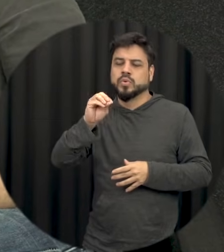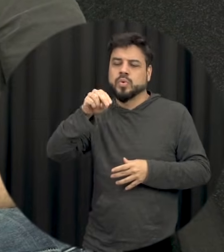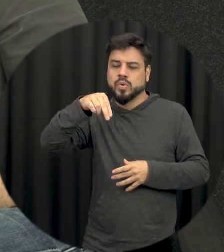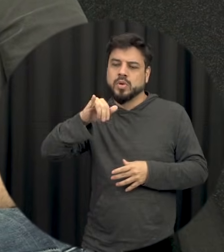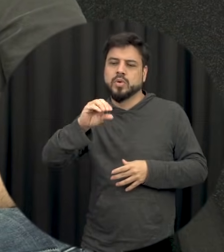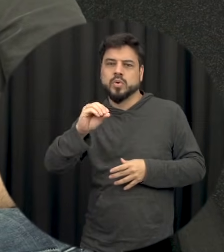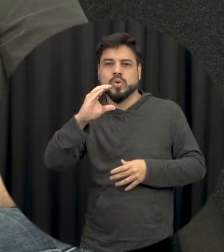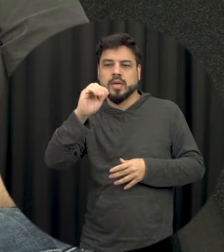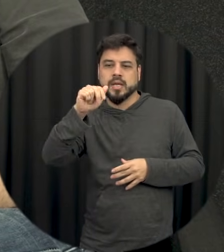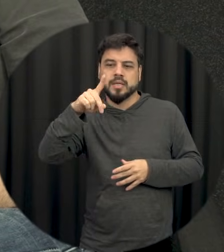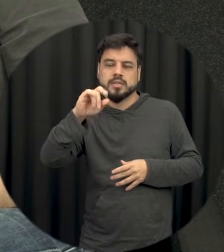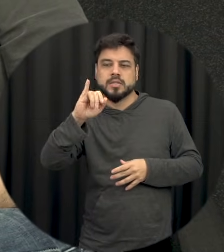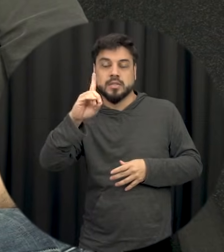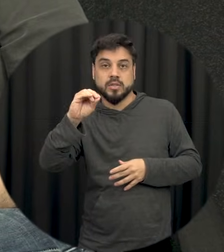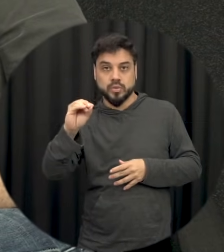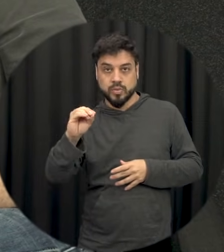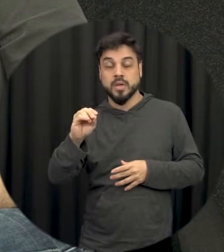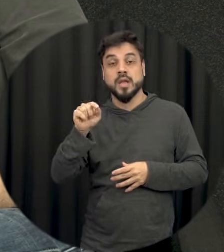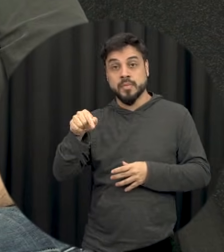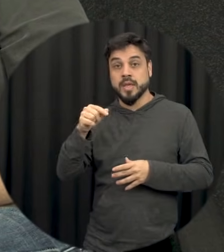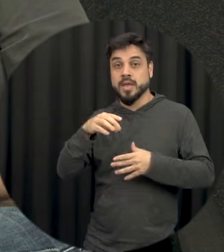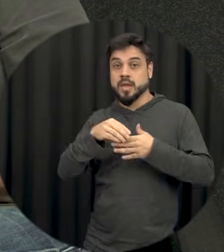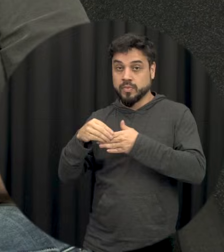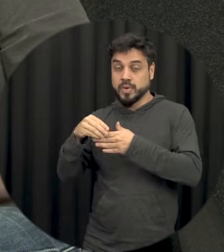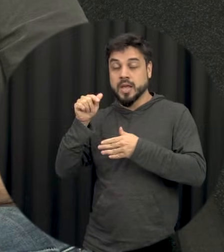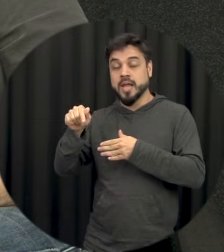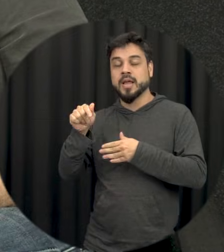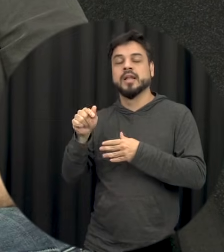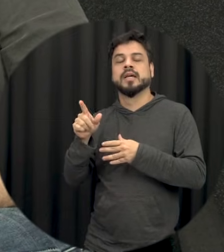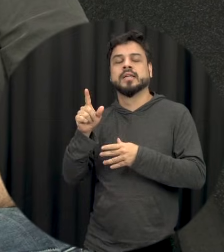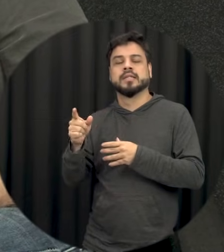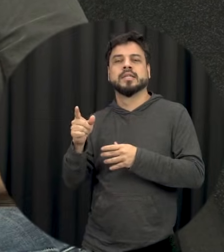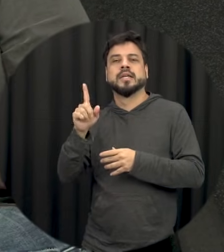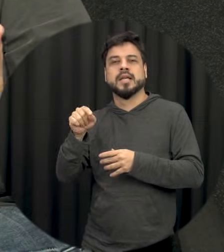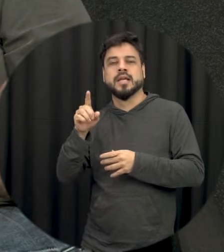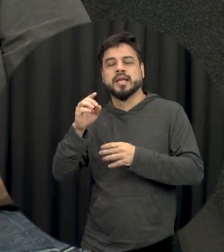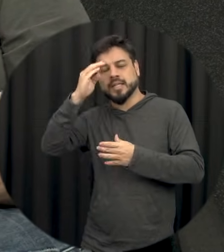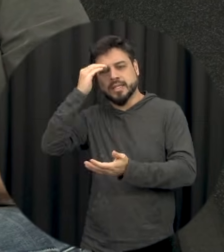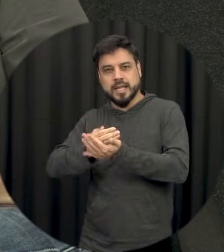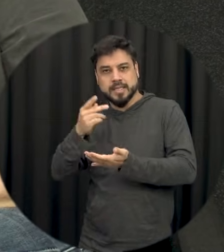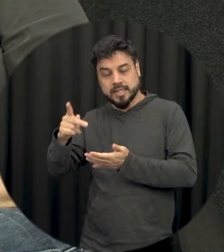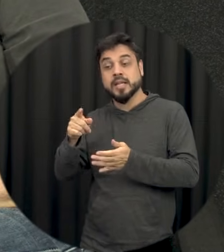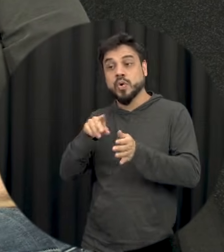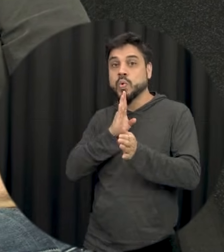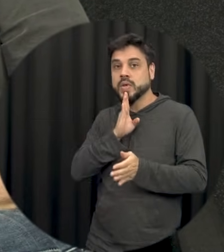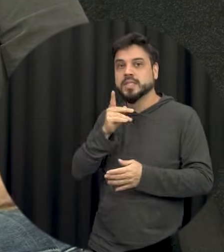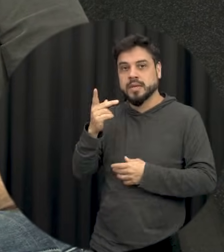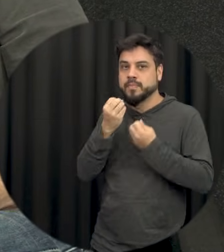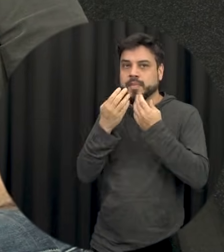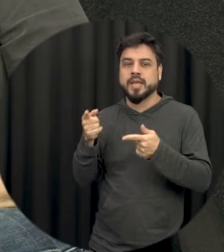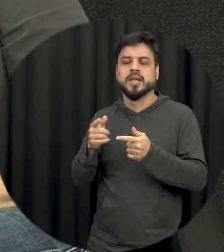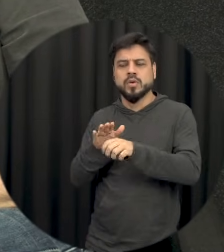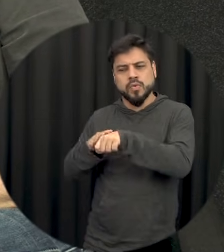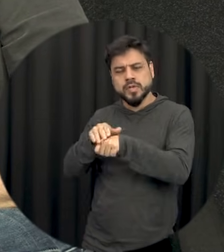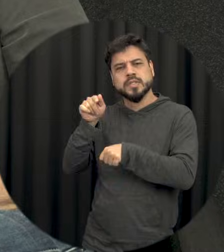A minha supervisora, Heloísa Pontes, conhecia bem Antônio Cândido, até porque a tese de doutorado dela tinha sido sobre Antônio Cândido. E eu